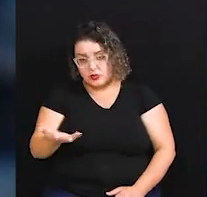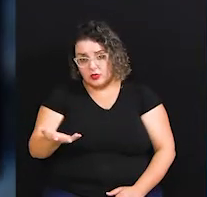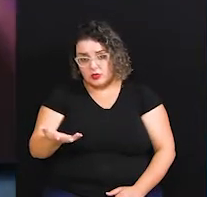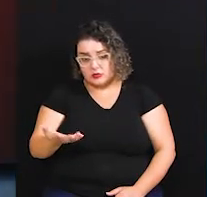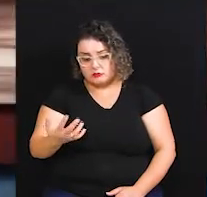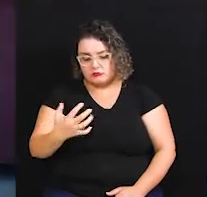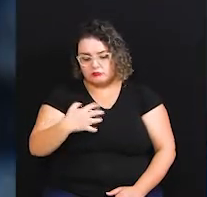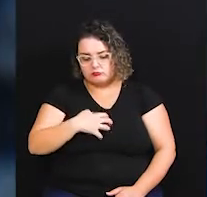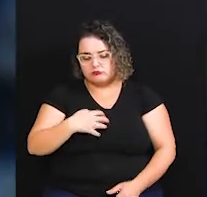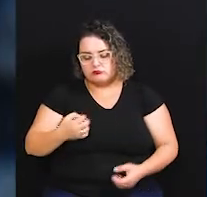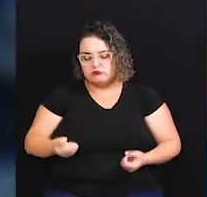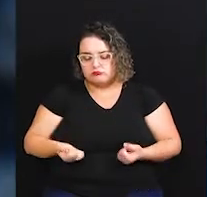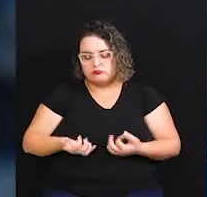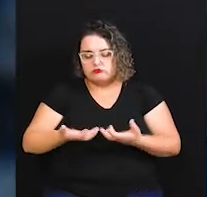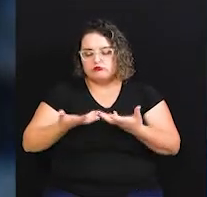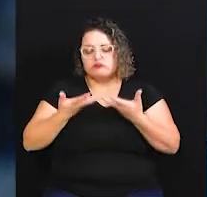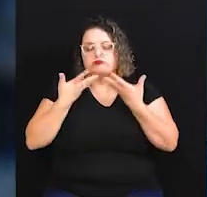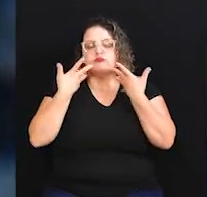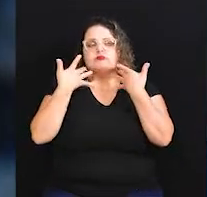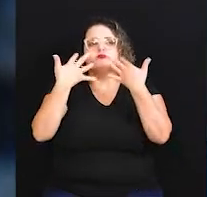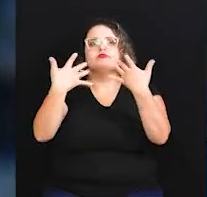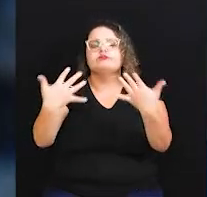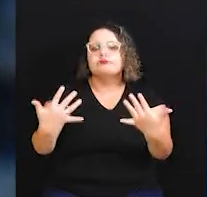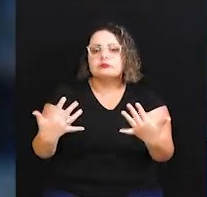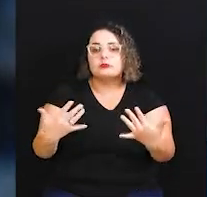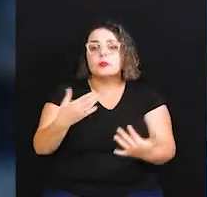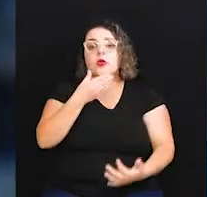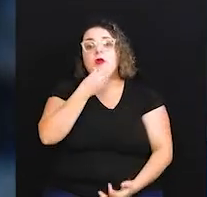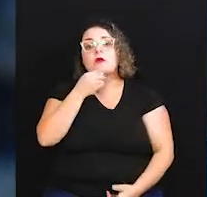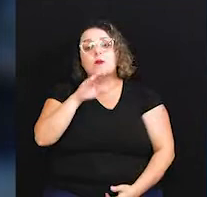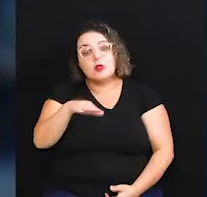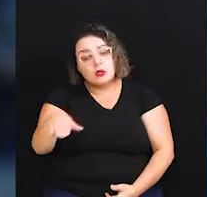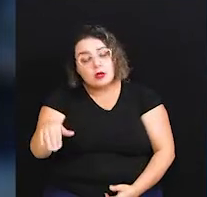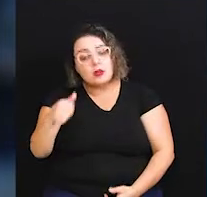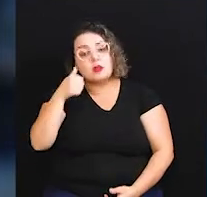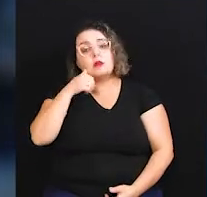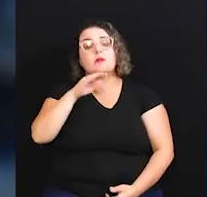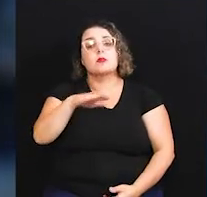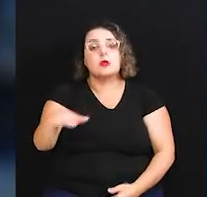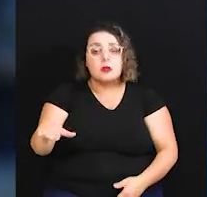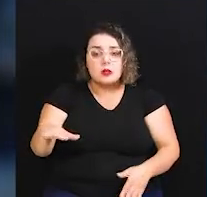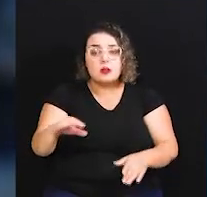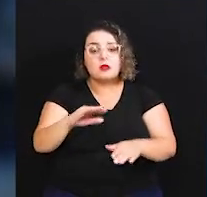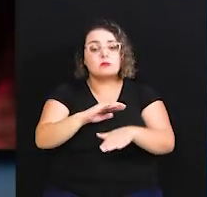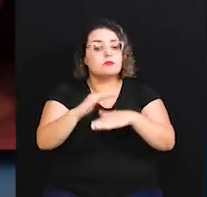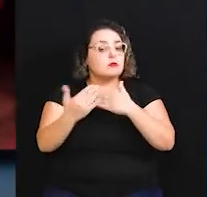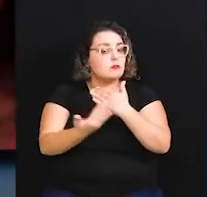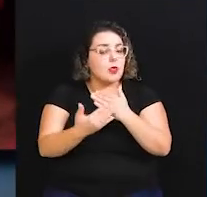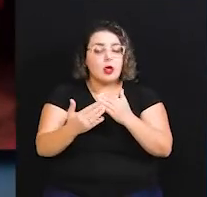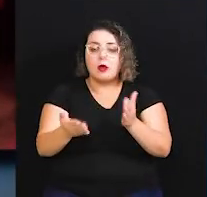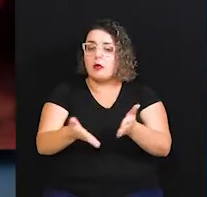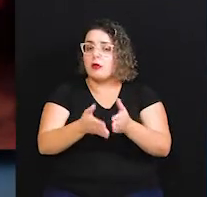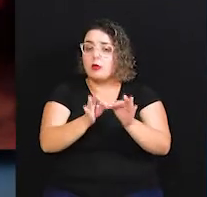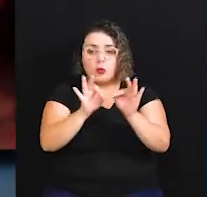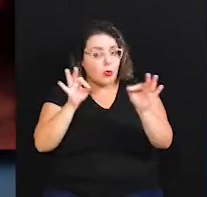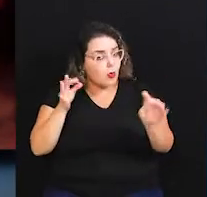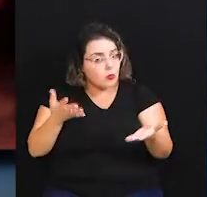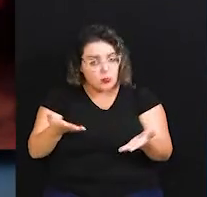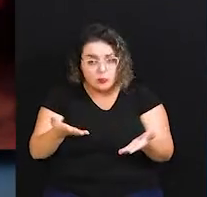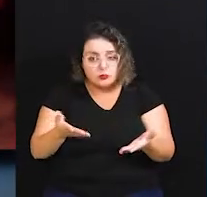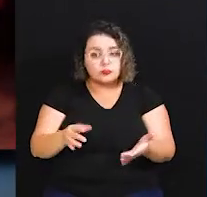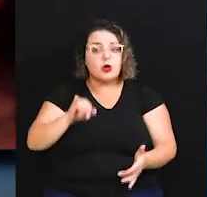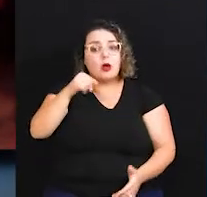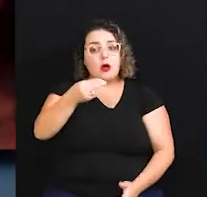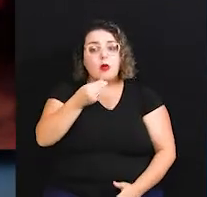história se sinta inspirado. Então você, menino, menina de periferia, que a oportunidade ainda não chegou,